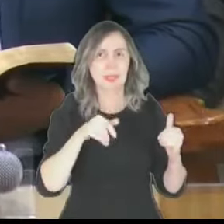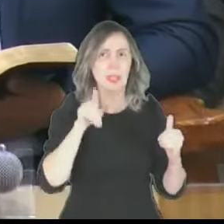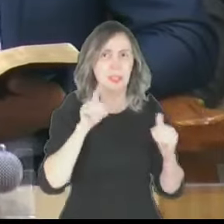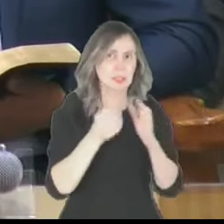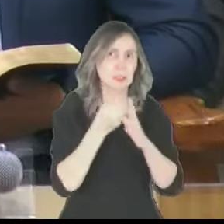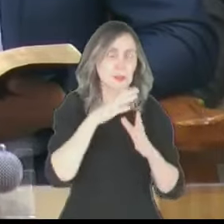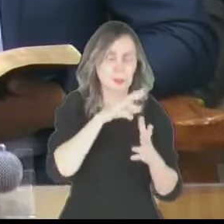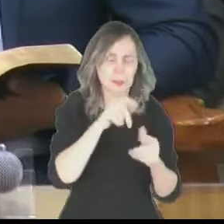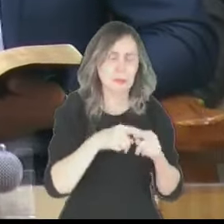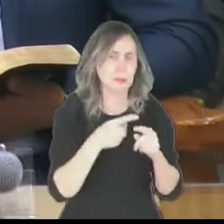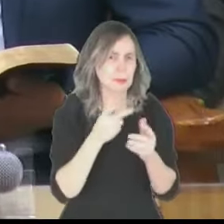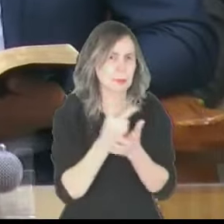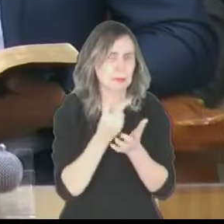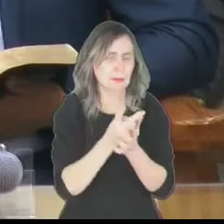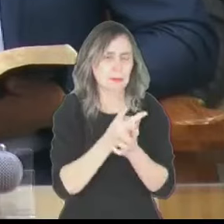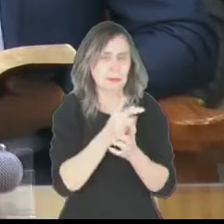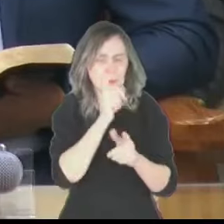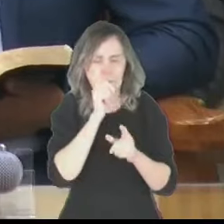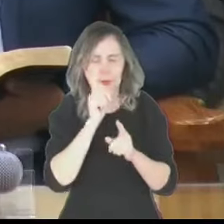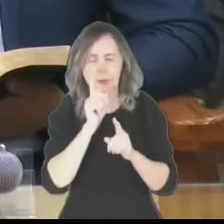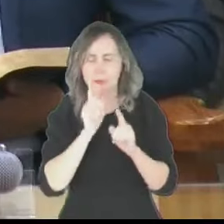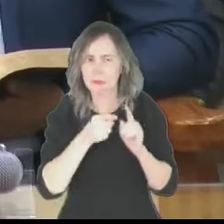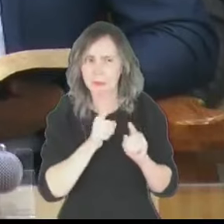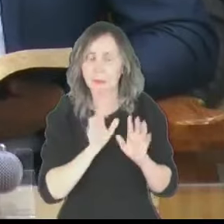Mas ele continua Governando o mundo